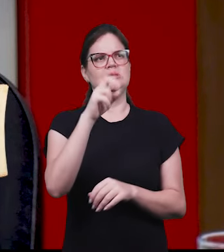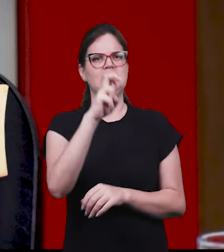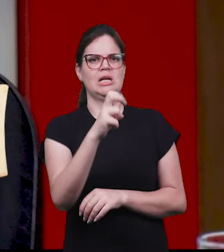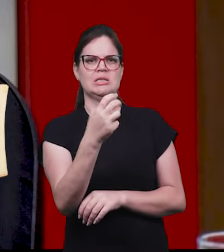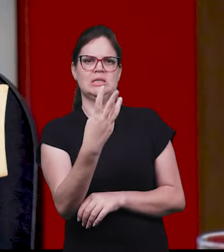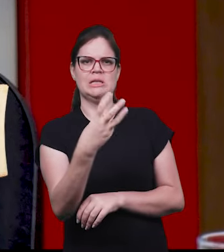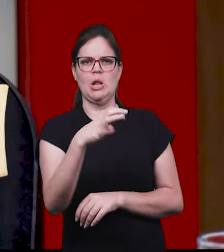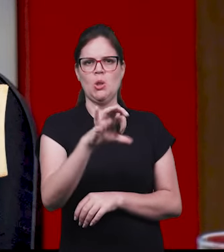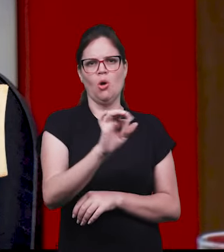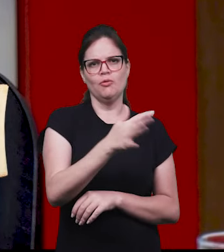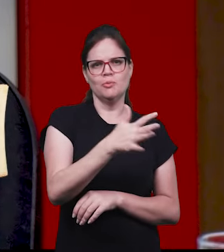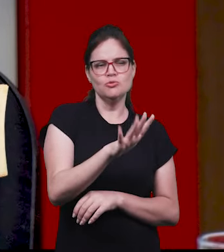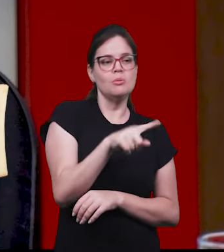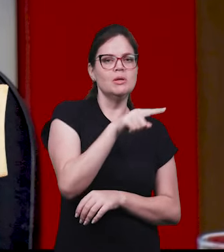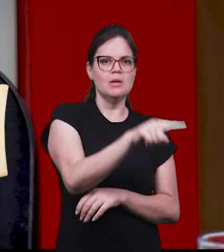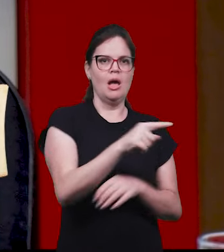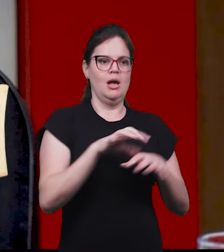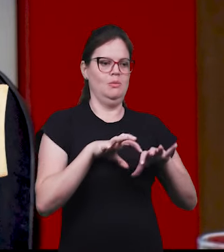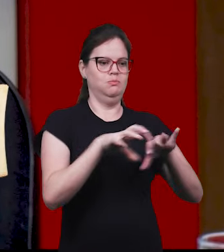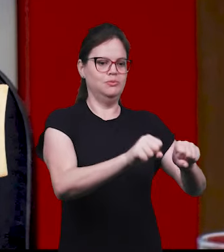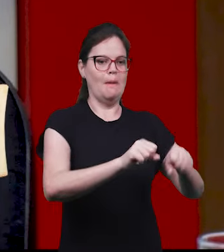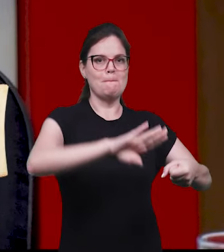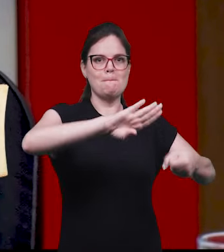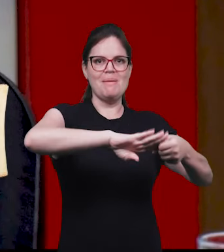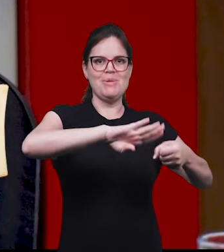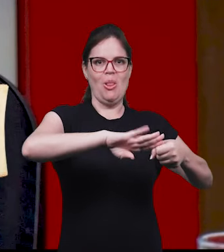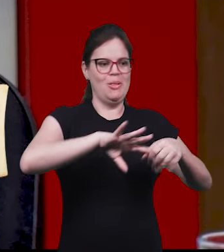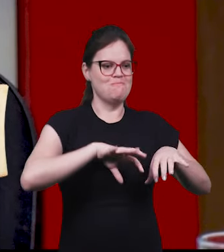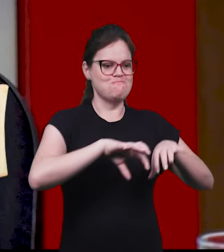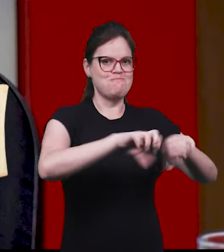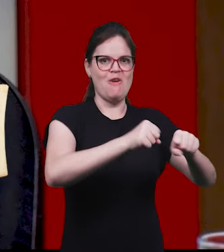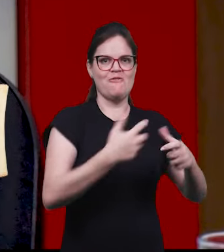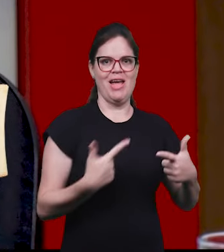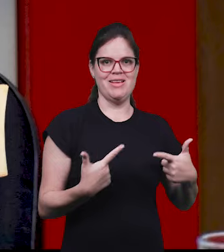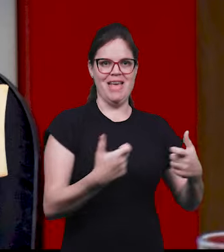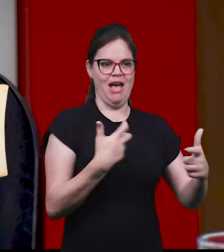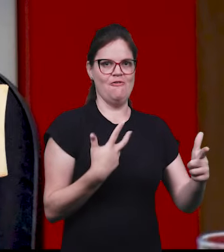livra, né, Jerusalém, livra